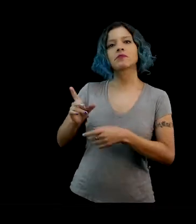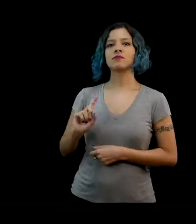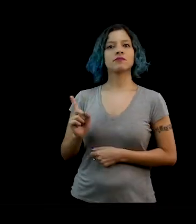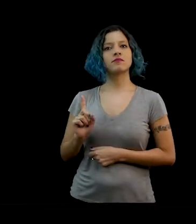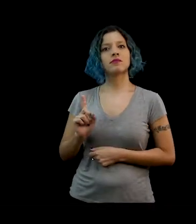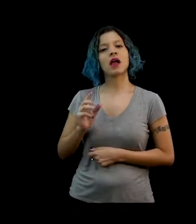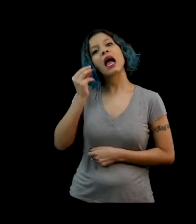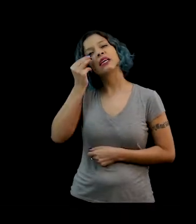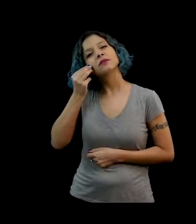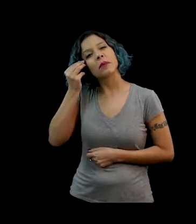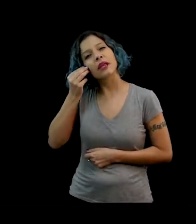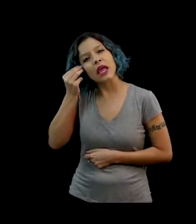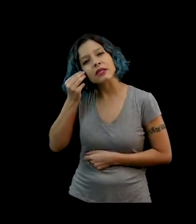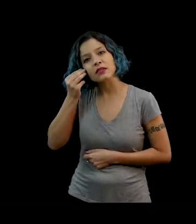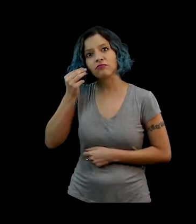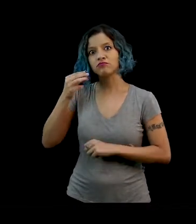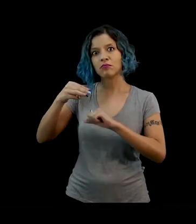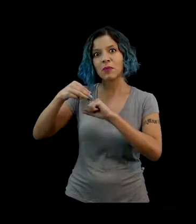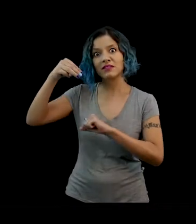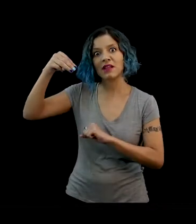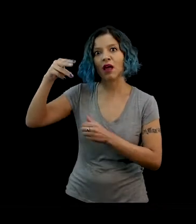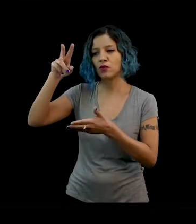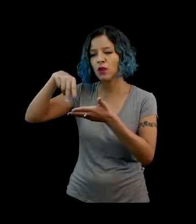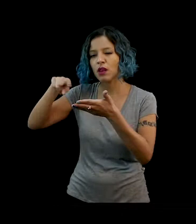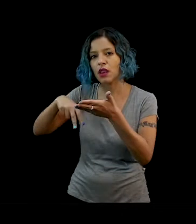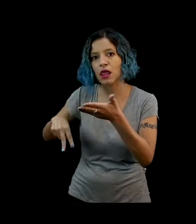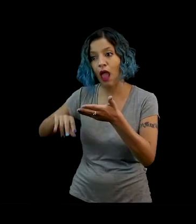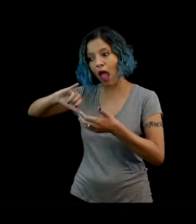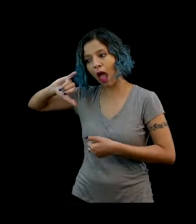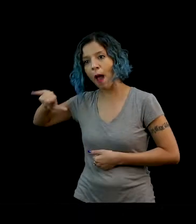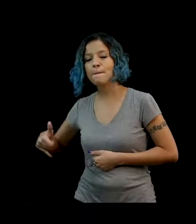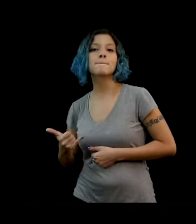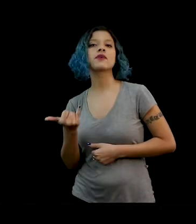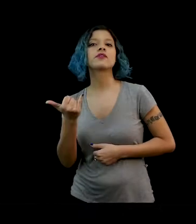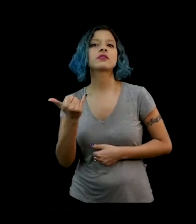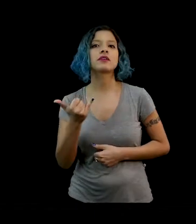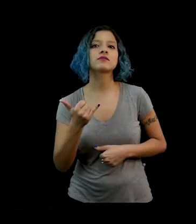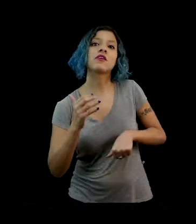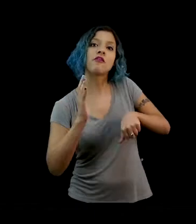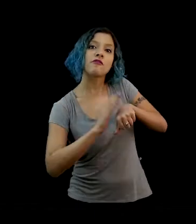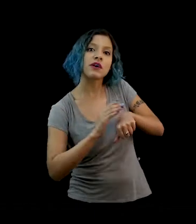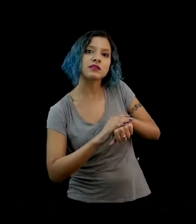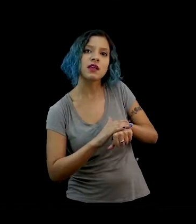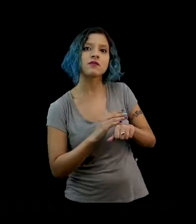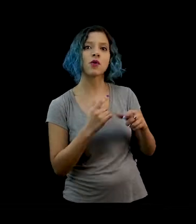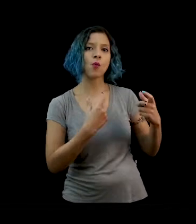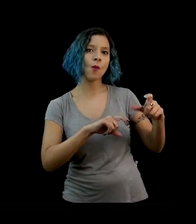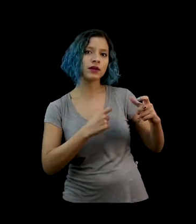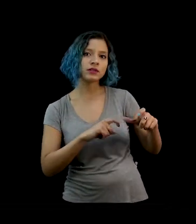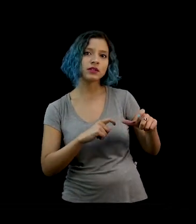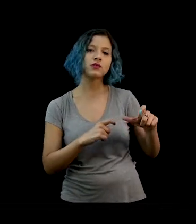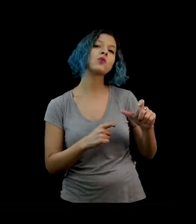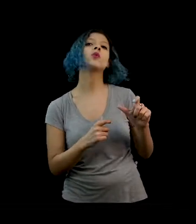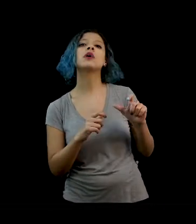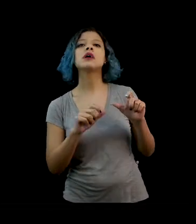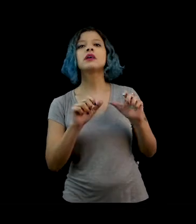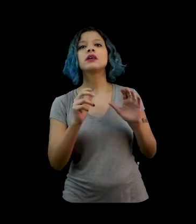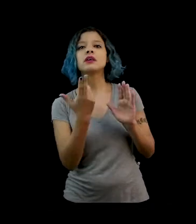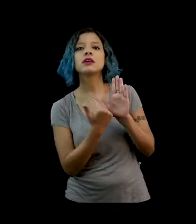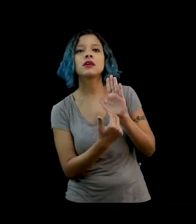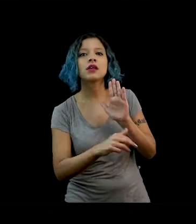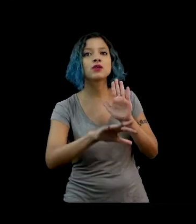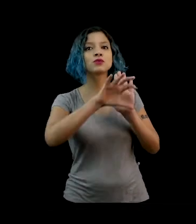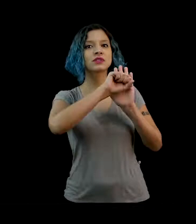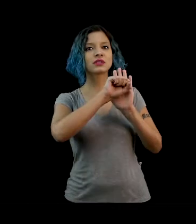aprendi com as leituras do mestrado por exemplo aplicar em quadrinhos e produções ilustradas a eles são Backdoor ela